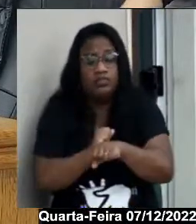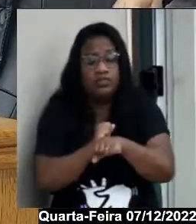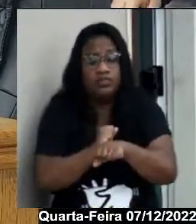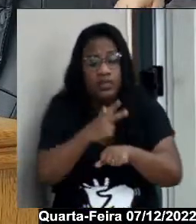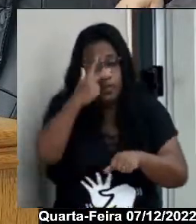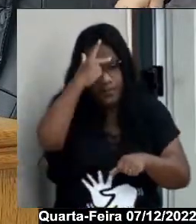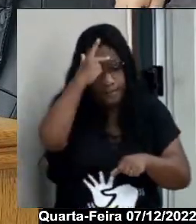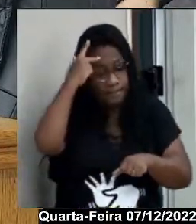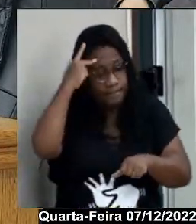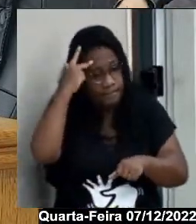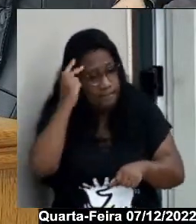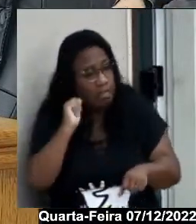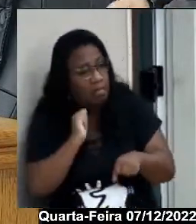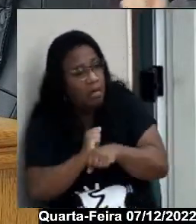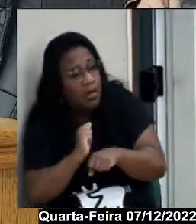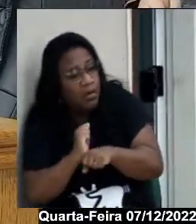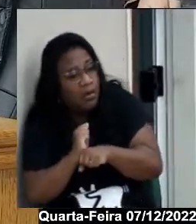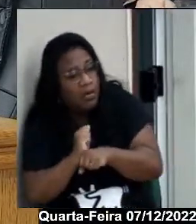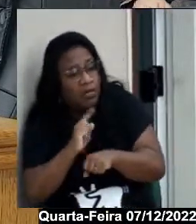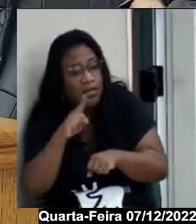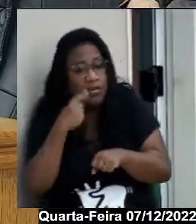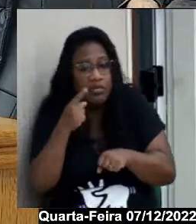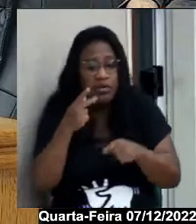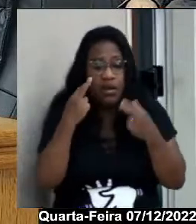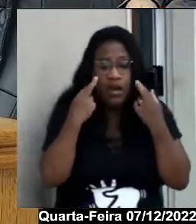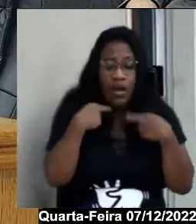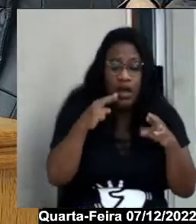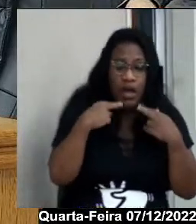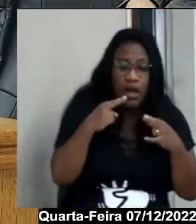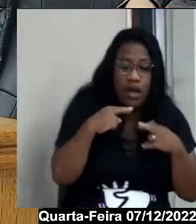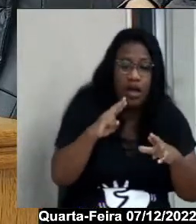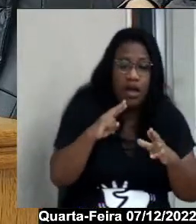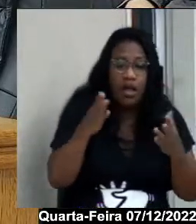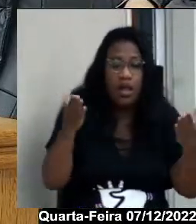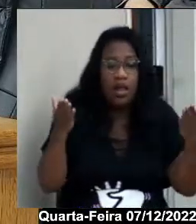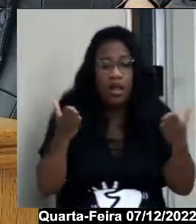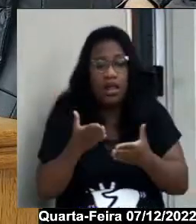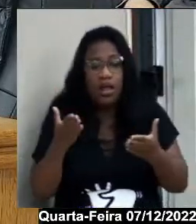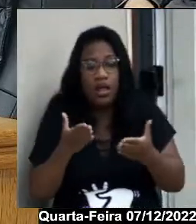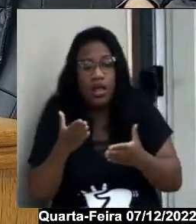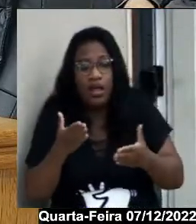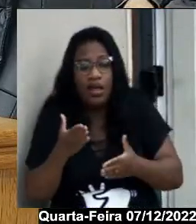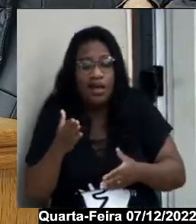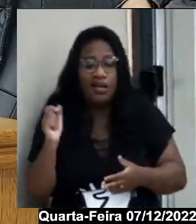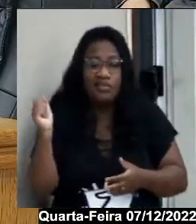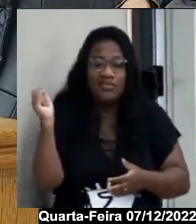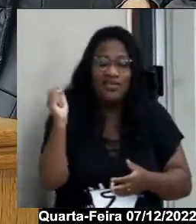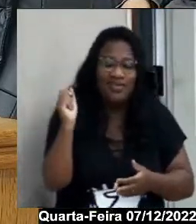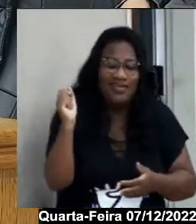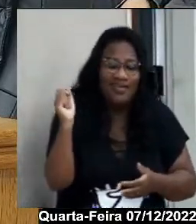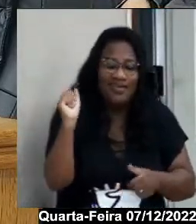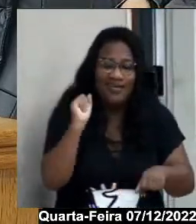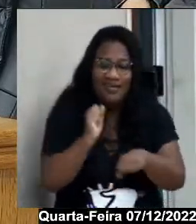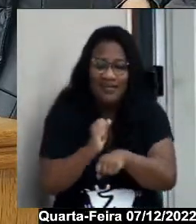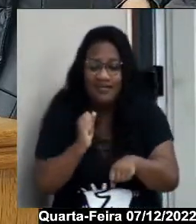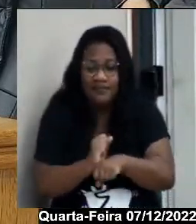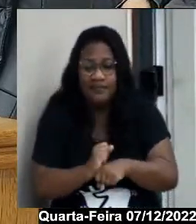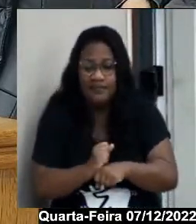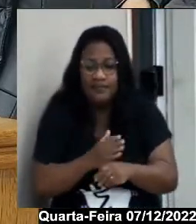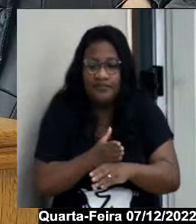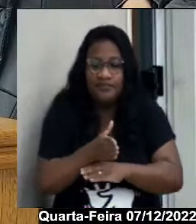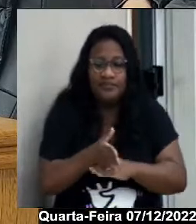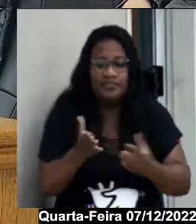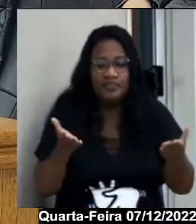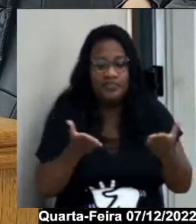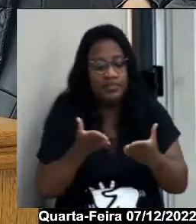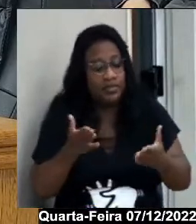o defunto morrer. É o vereador agora... Você tem vários nomes agora. É o vereador Urubu. Espera a carniça para ir lá usufruir